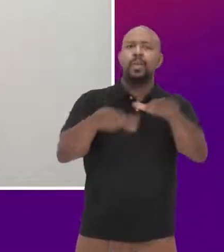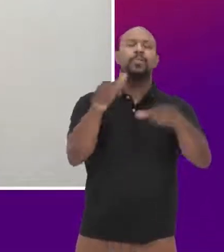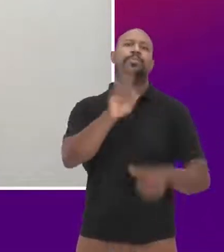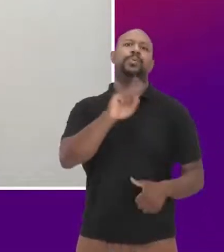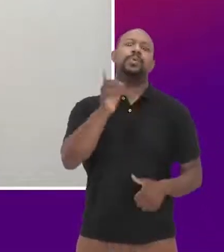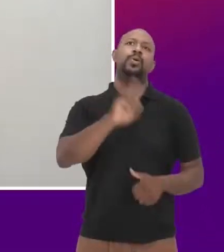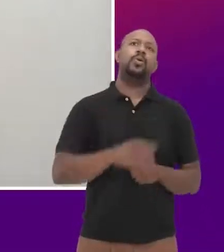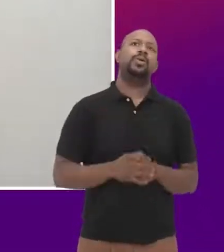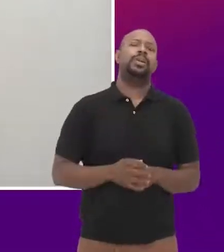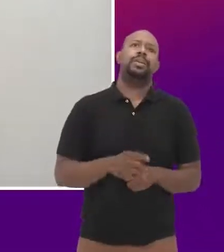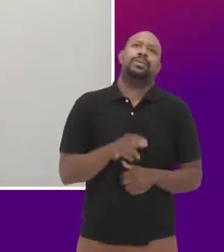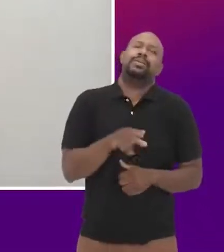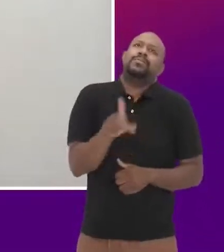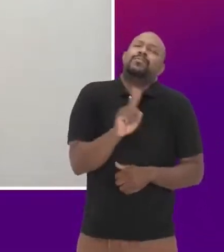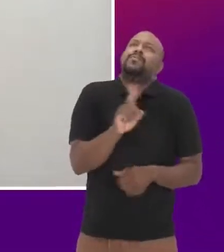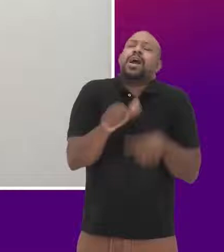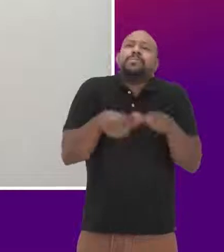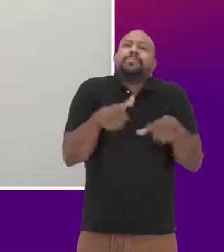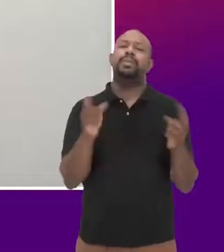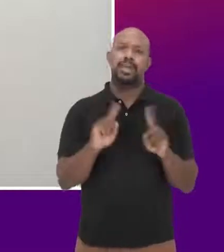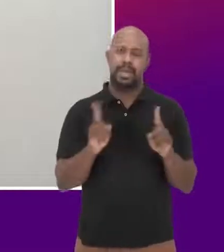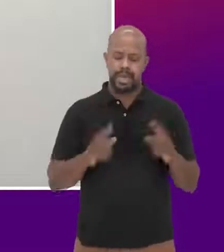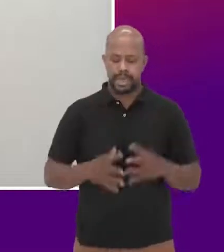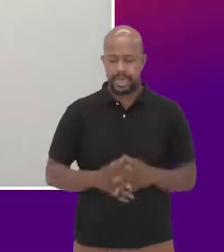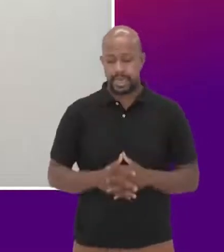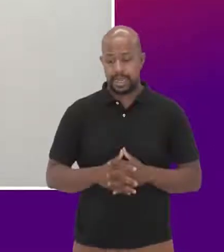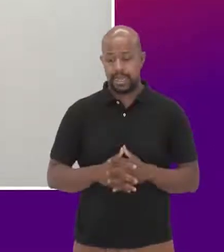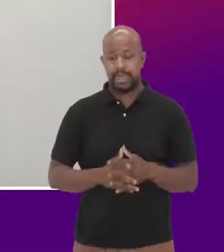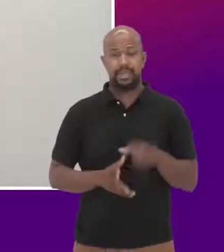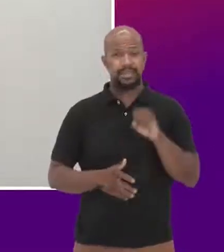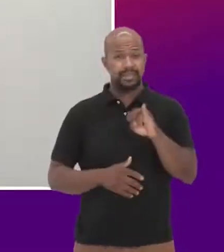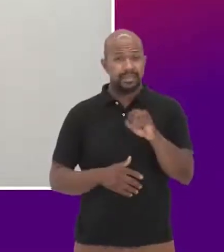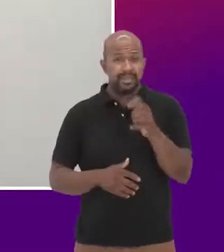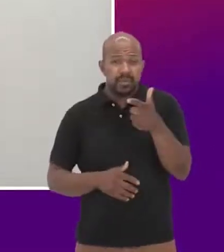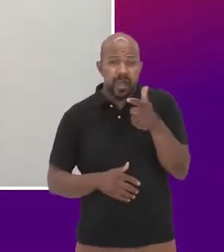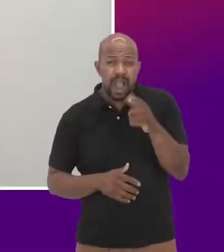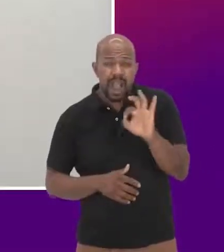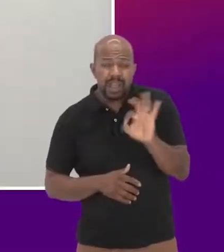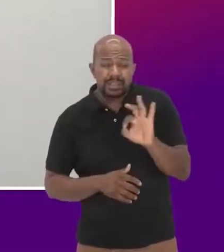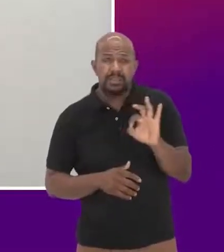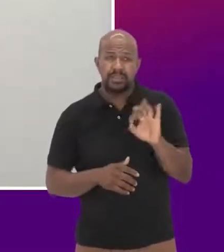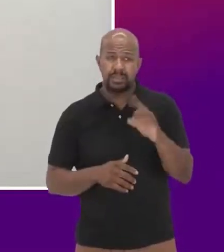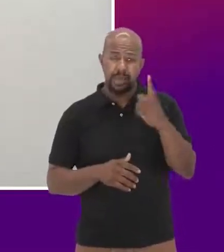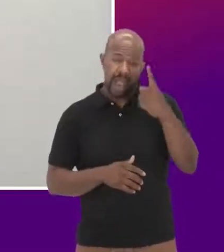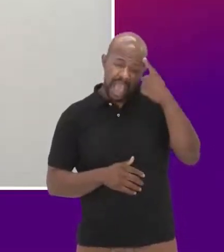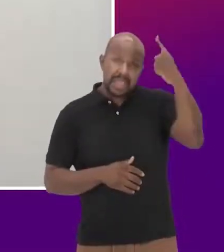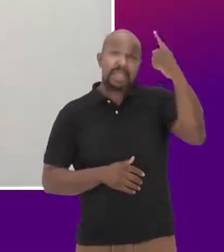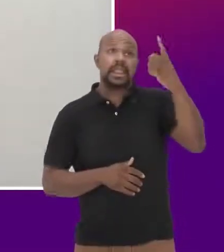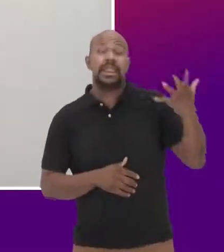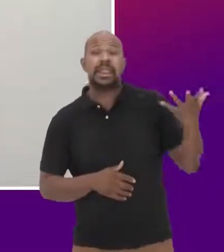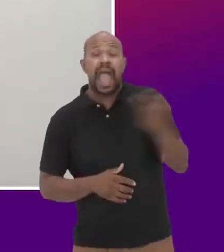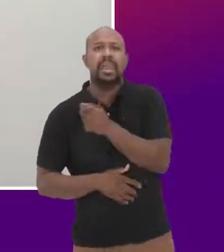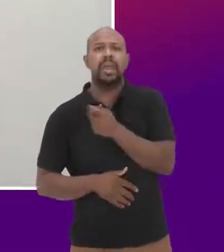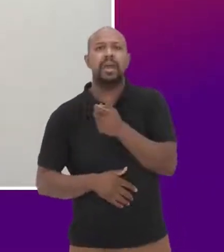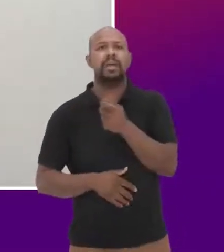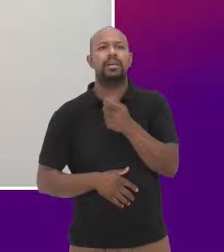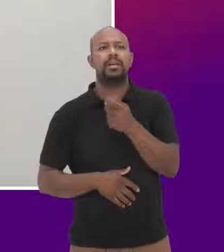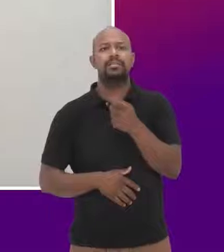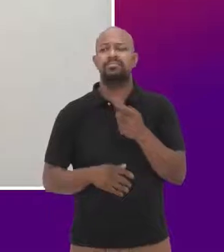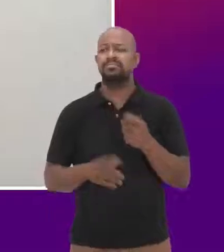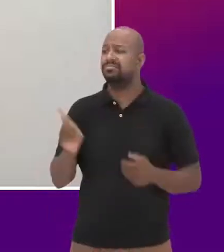mudou e não vai mudar. Se não existir uma grande ideia, não